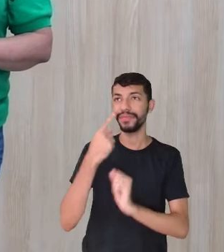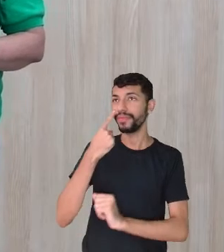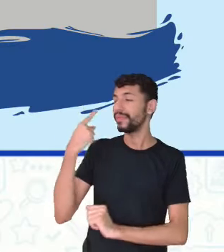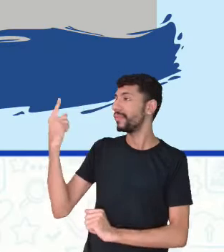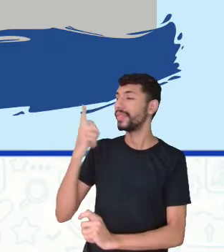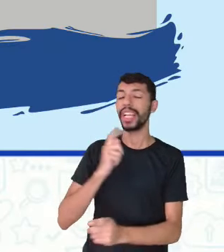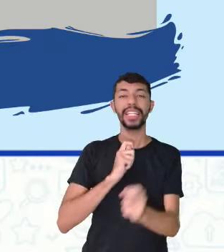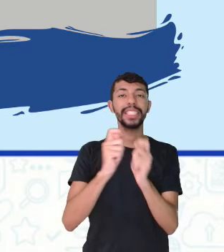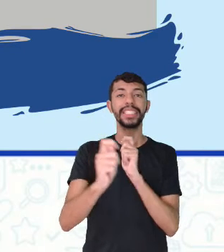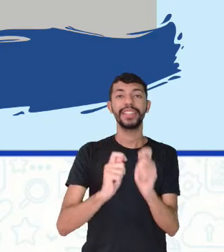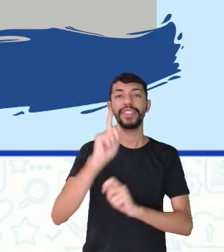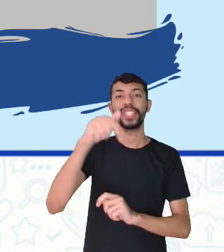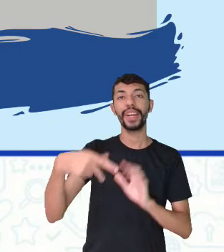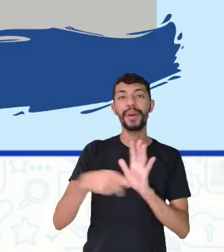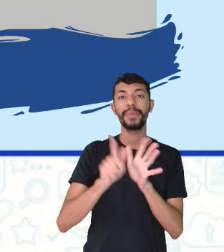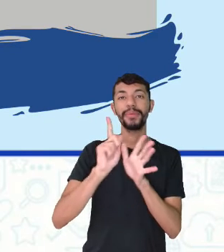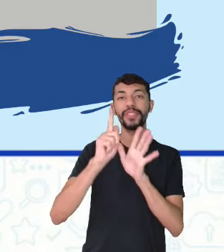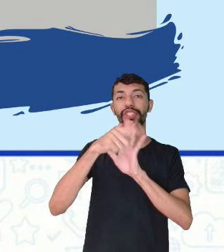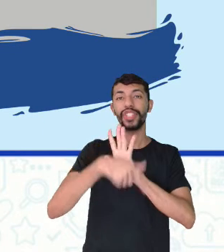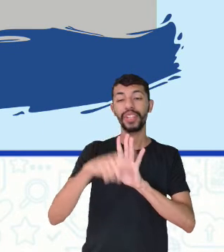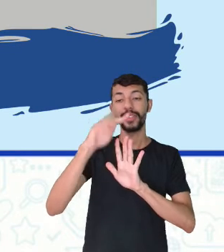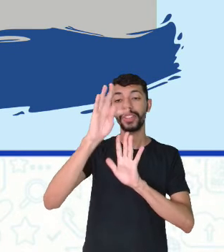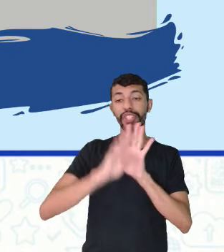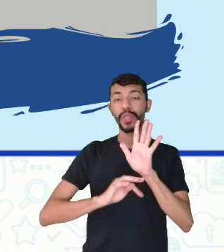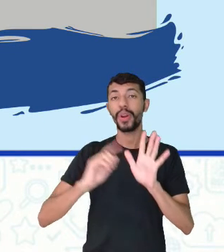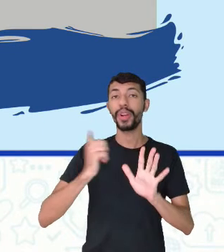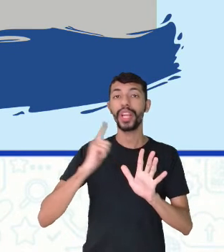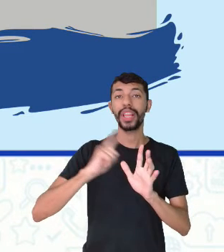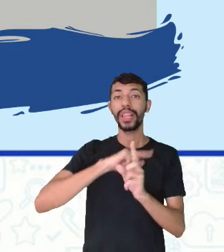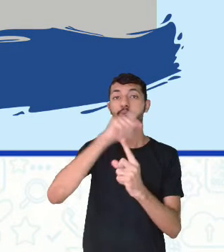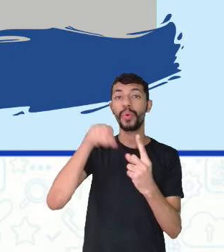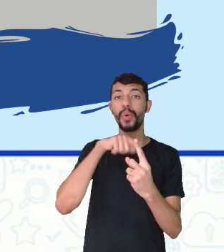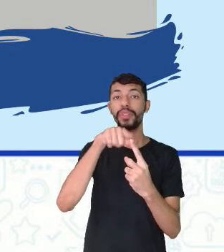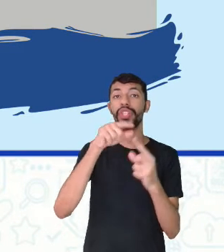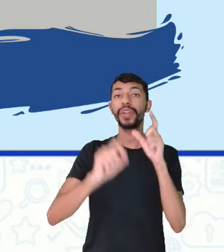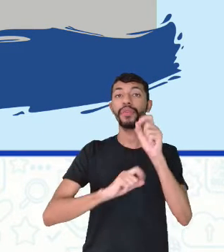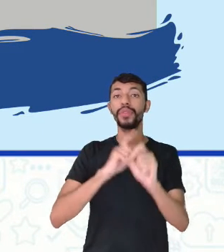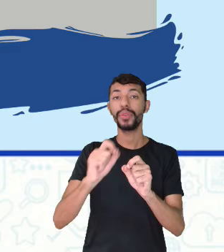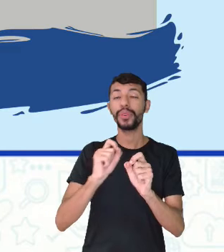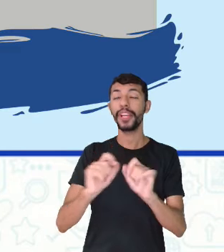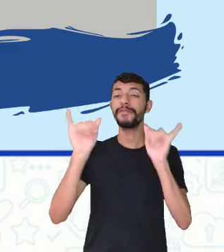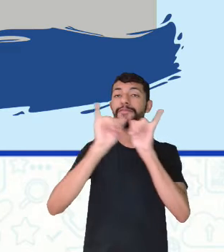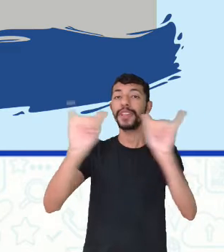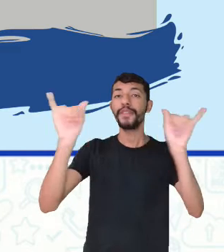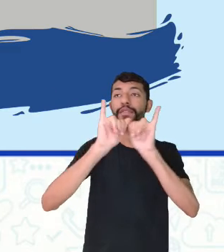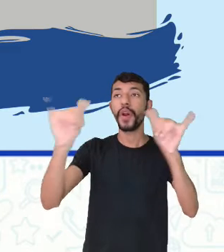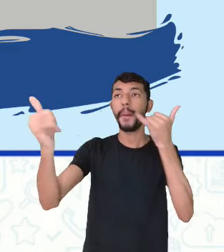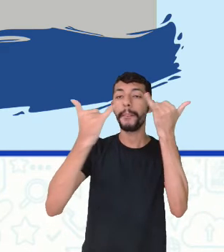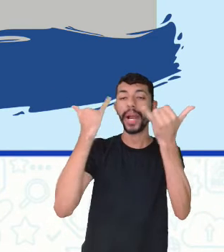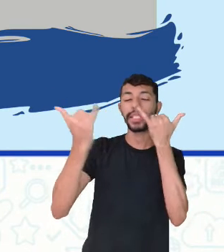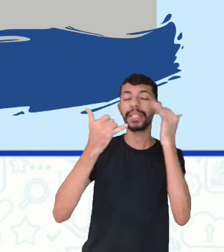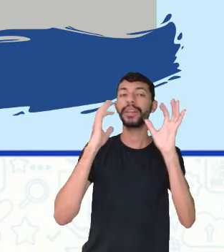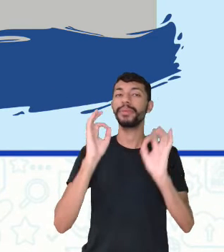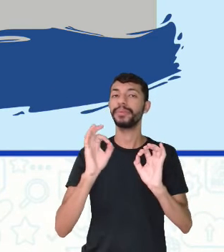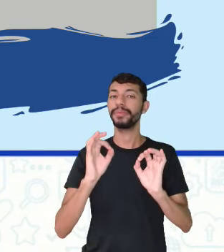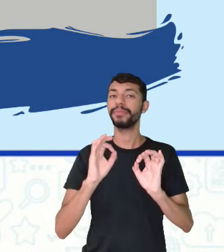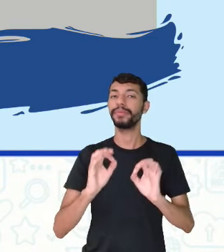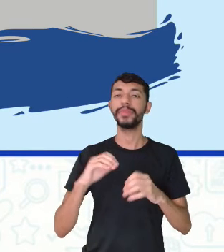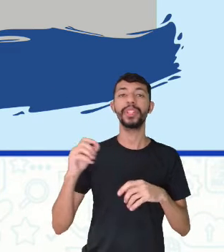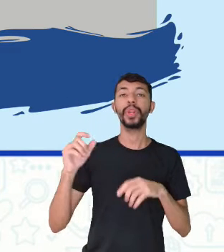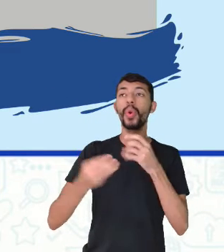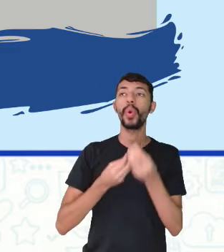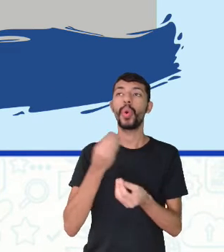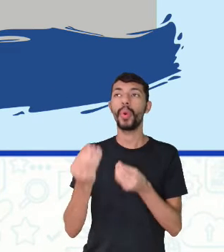é um dos gêneros textuais com função geralmente informativa veiculado, sobretudo, pelos meios